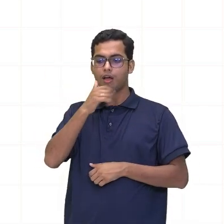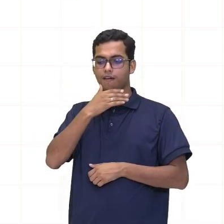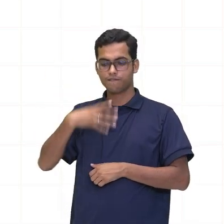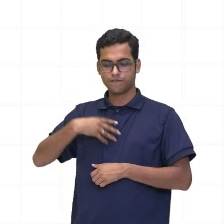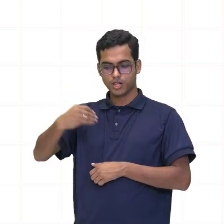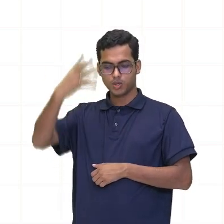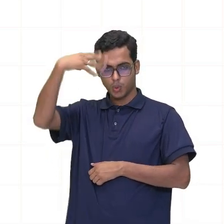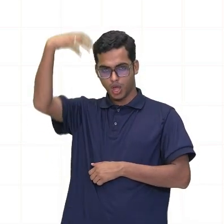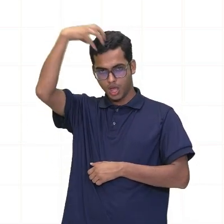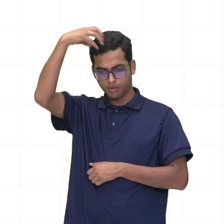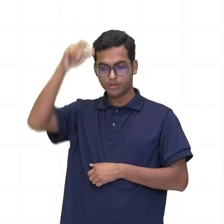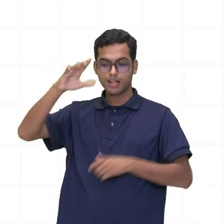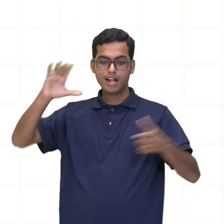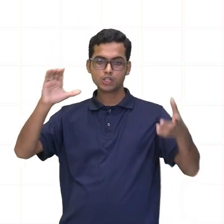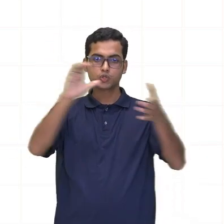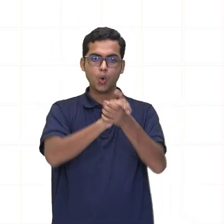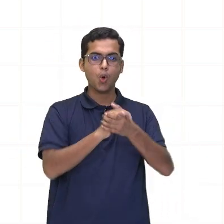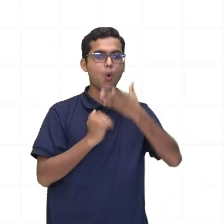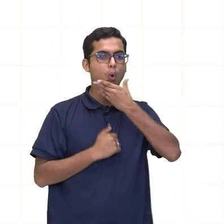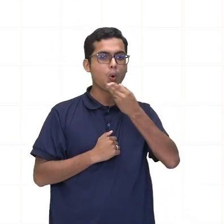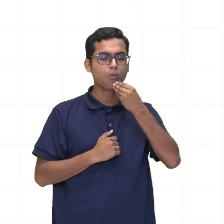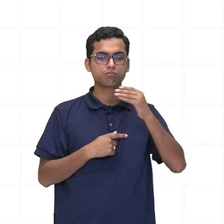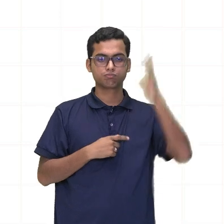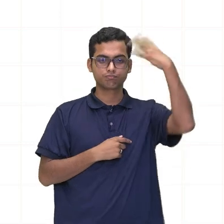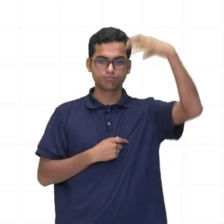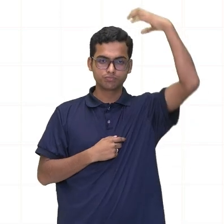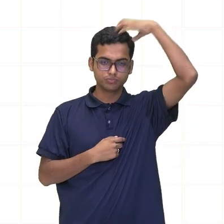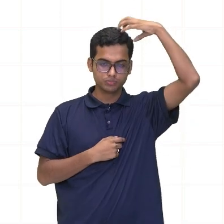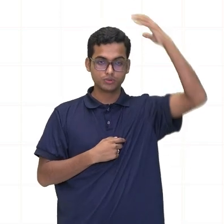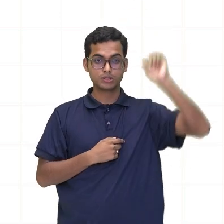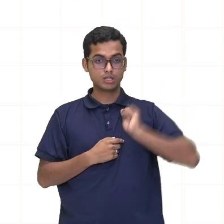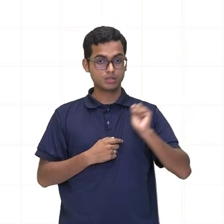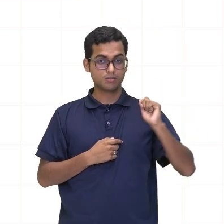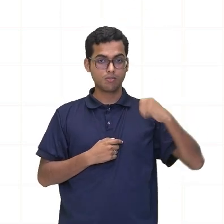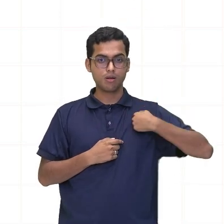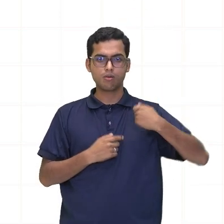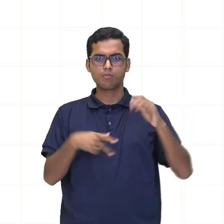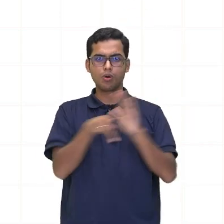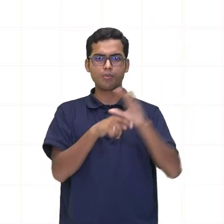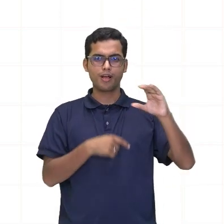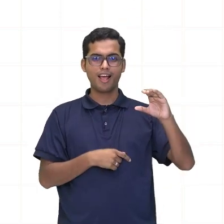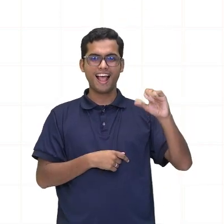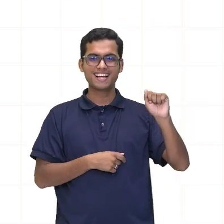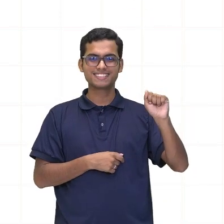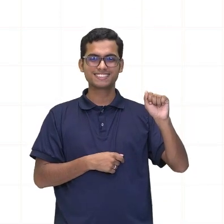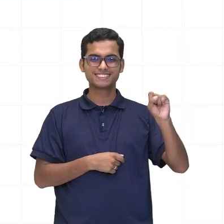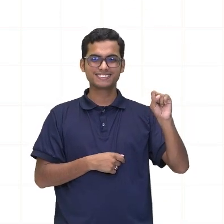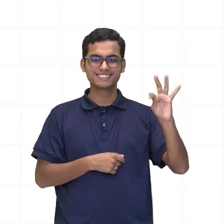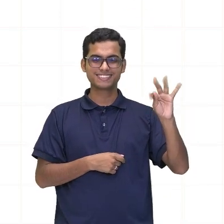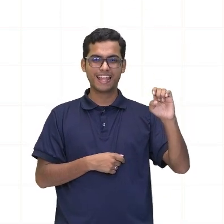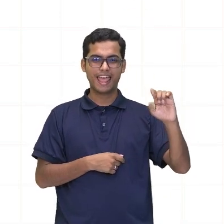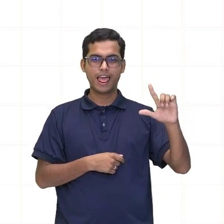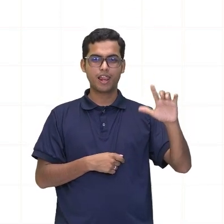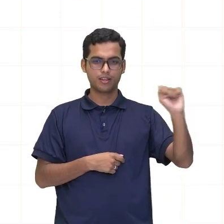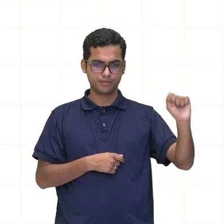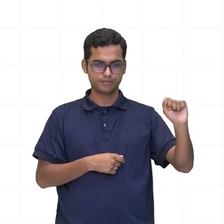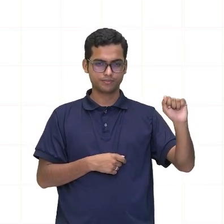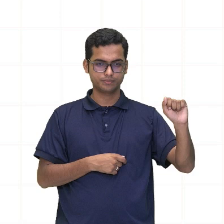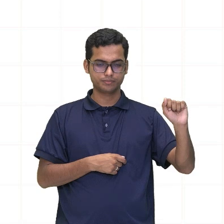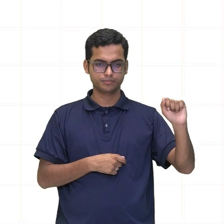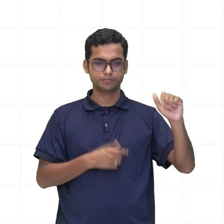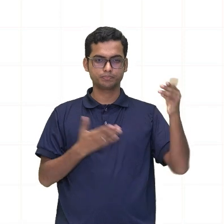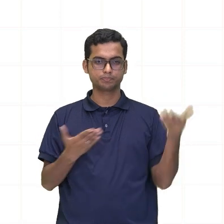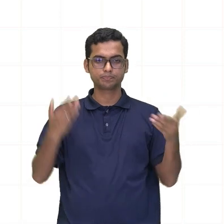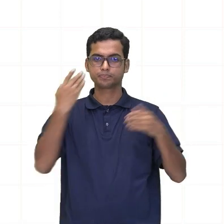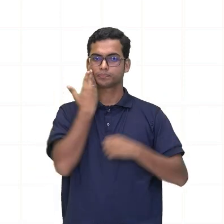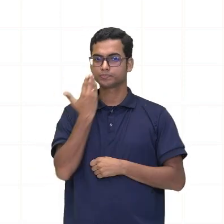roxo, certo? E aí, enquanto a nobreza, continuando aqui o nosso texto, enquanto a nobreza estava a